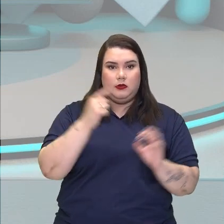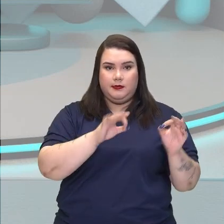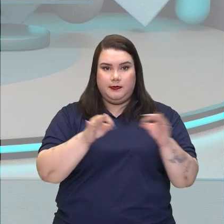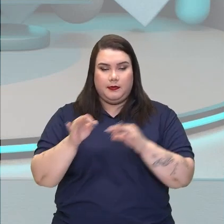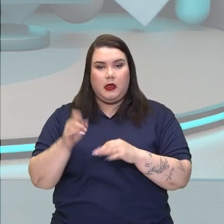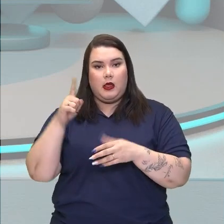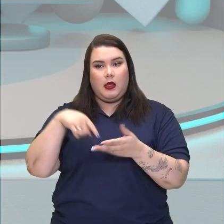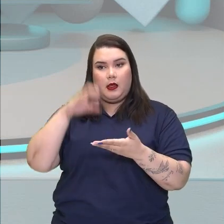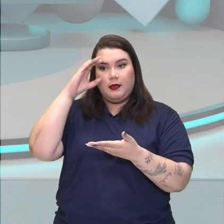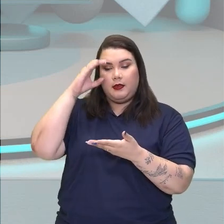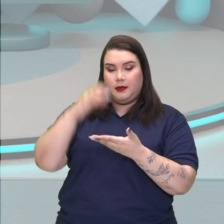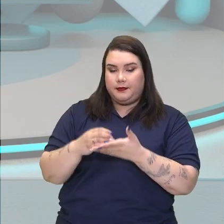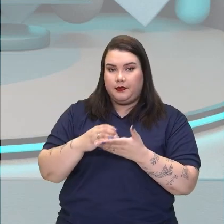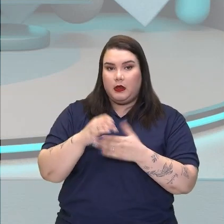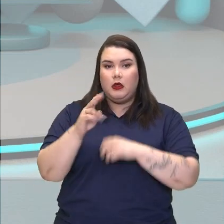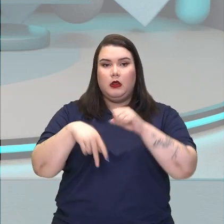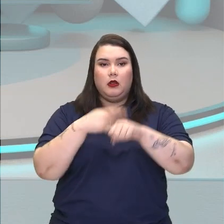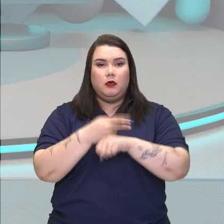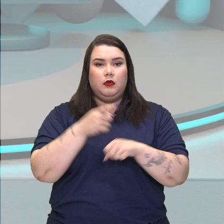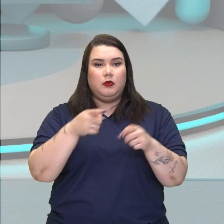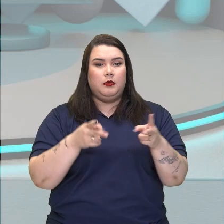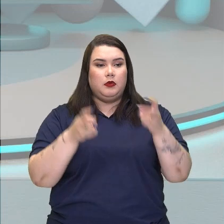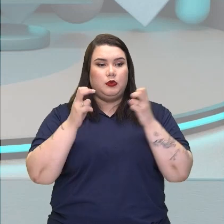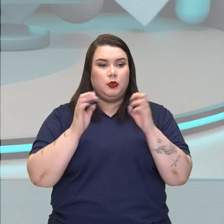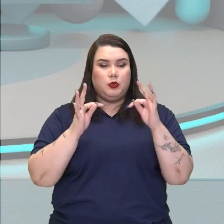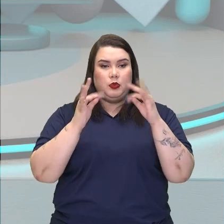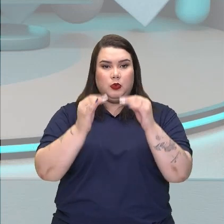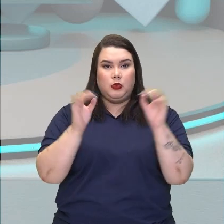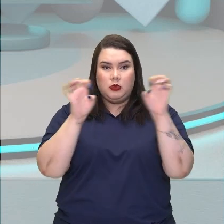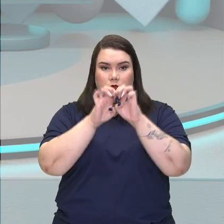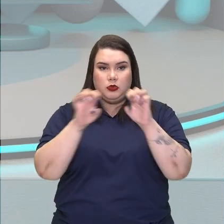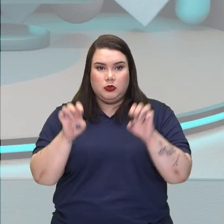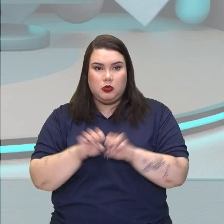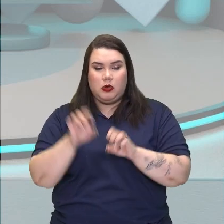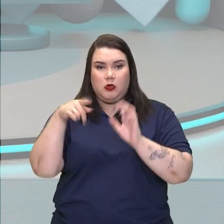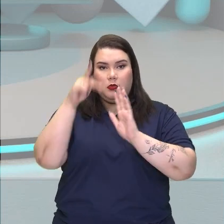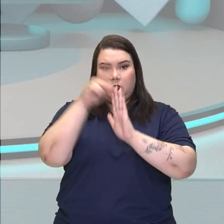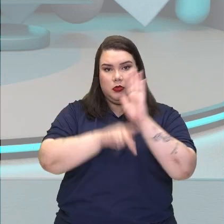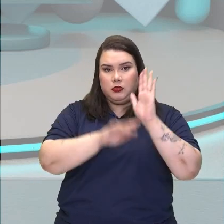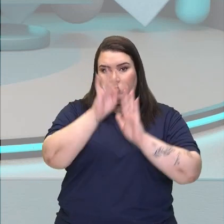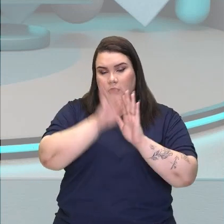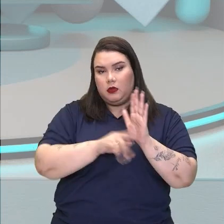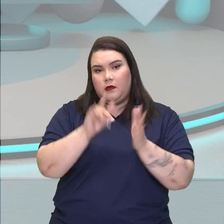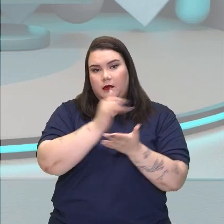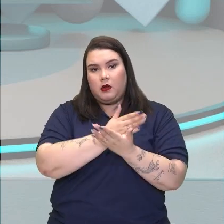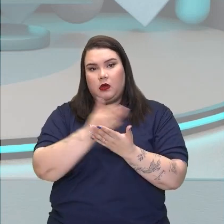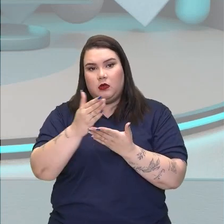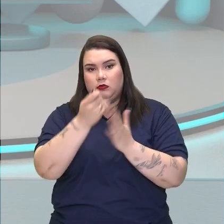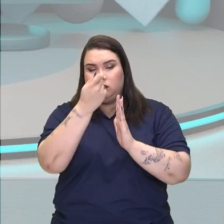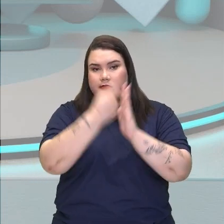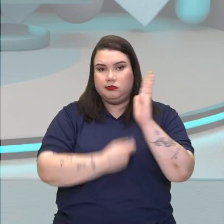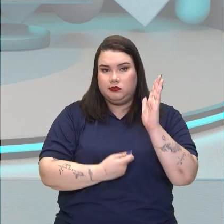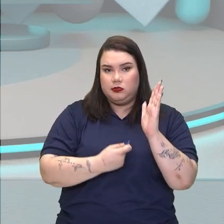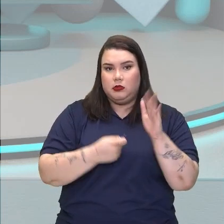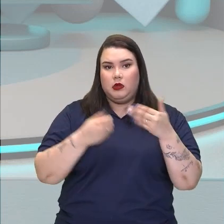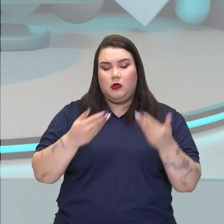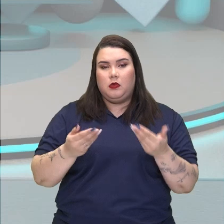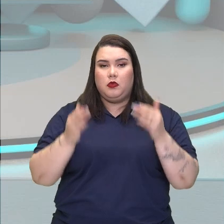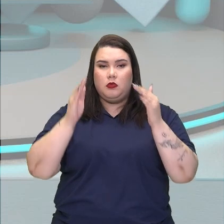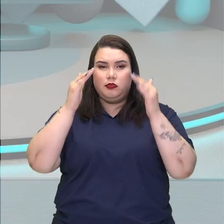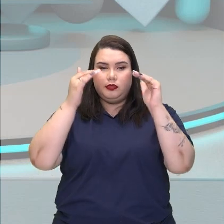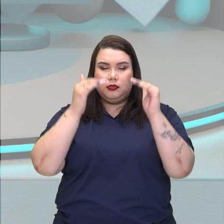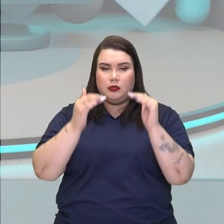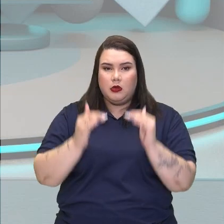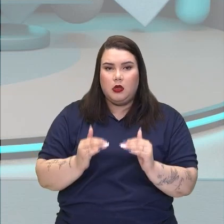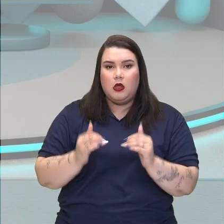a tese. Depois que você faz toda essa estrutura, que é o projeto de texto, você vai começar a escrever. E geralmente lá no final, claro